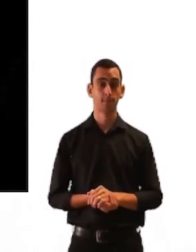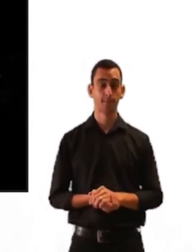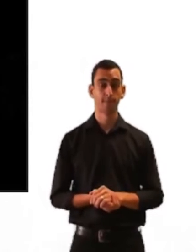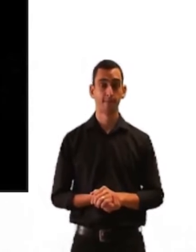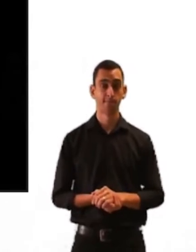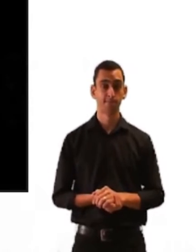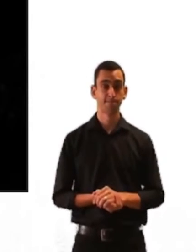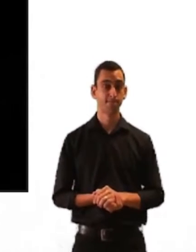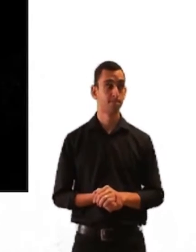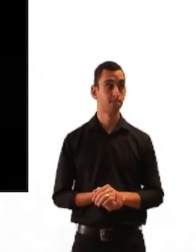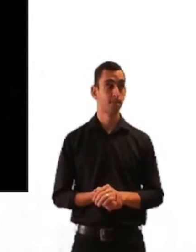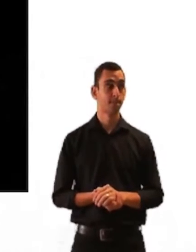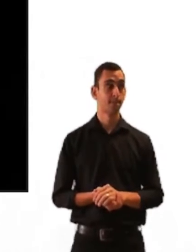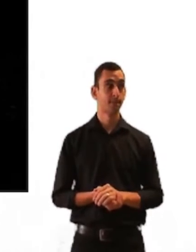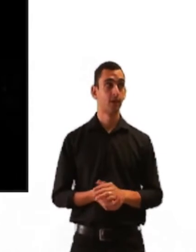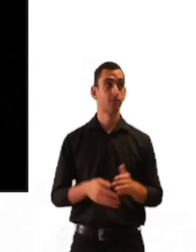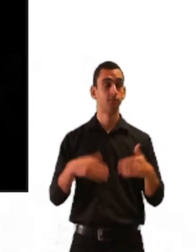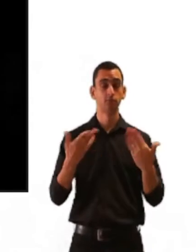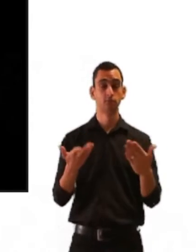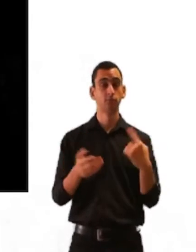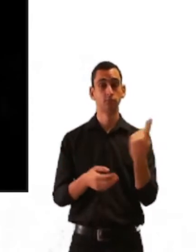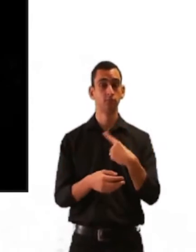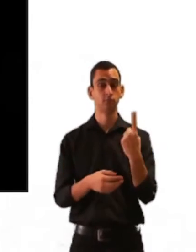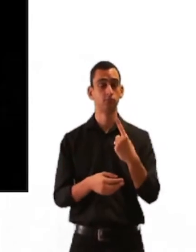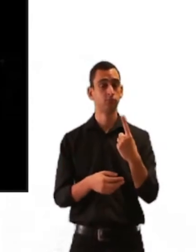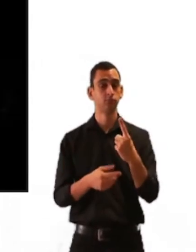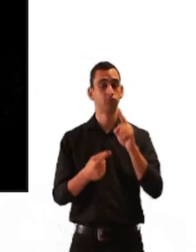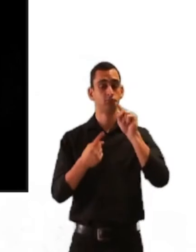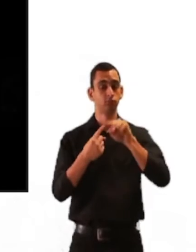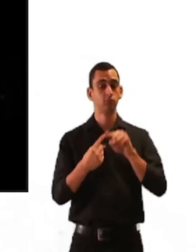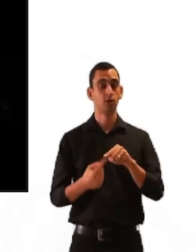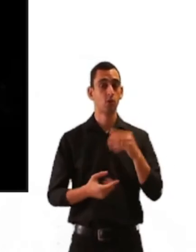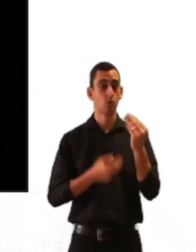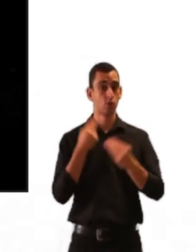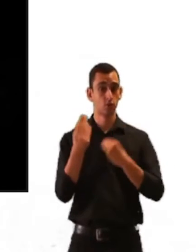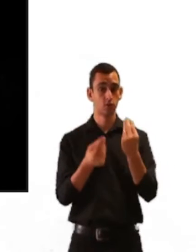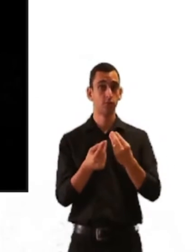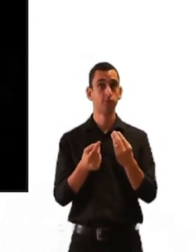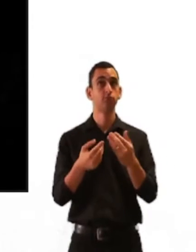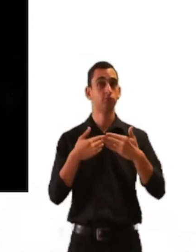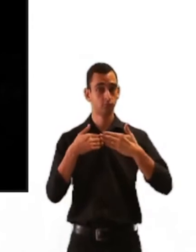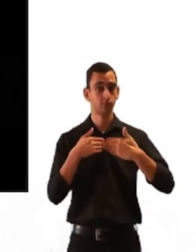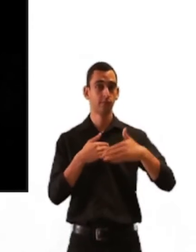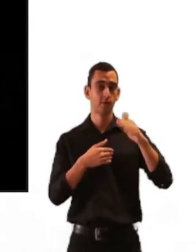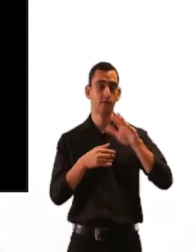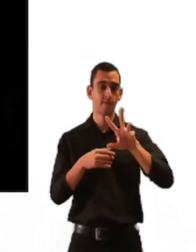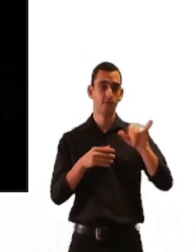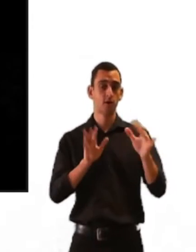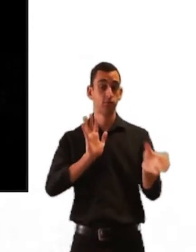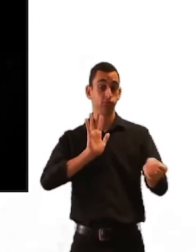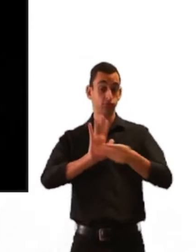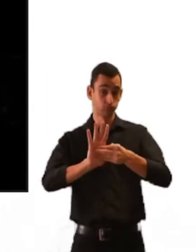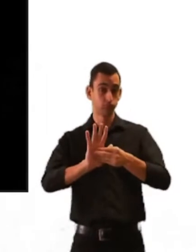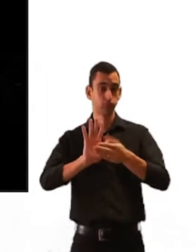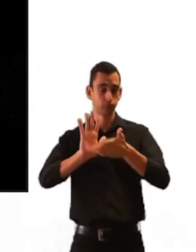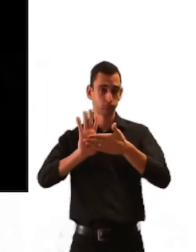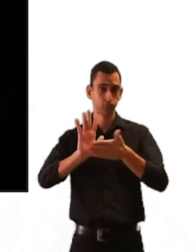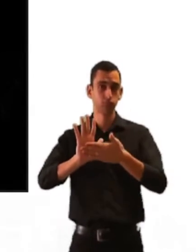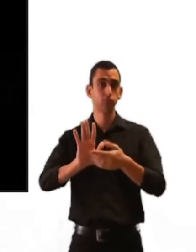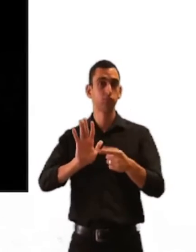a gente espera, né? A gente espera realmente que com essa proposta a gente tenha